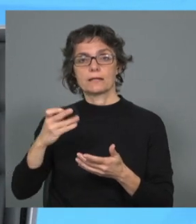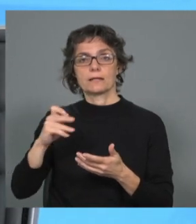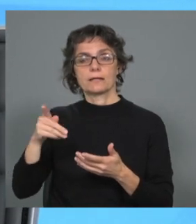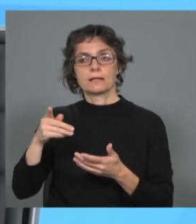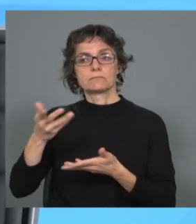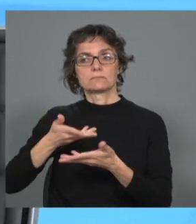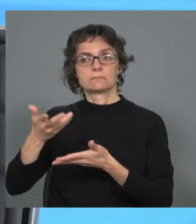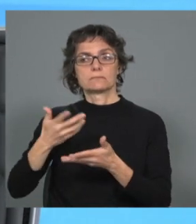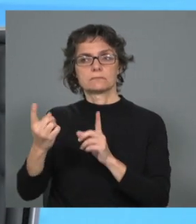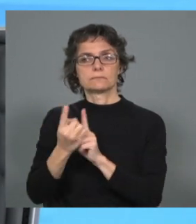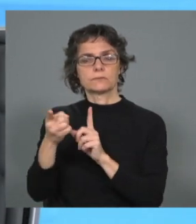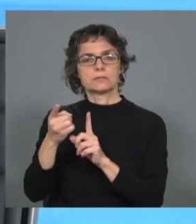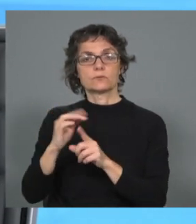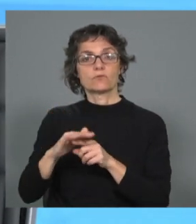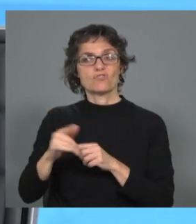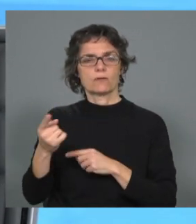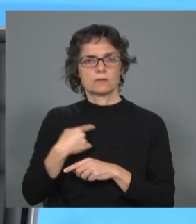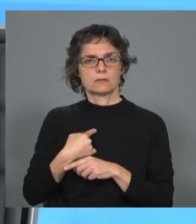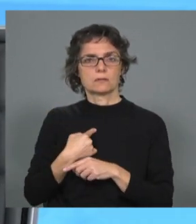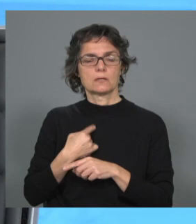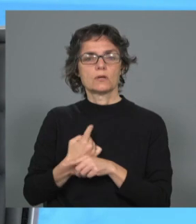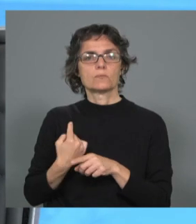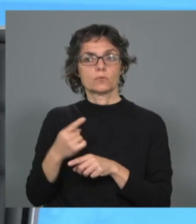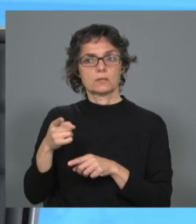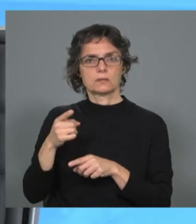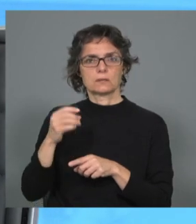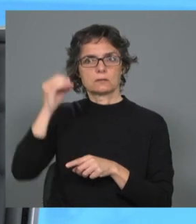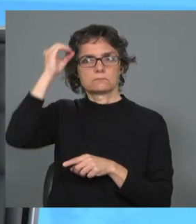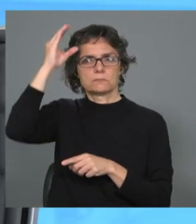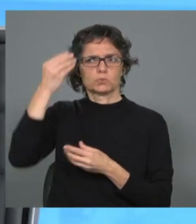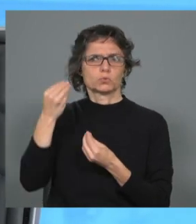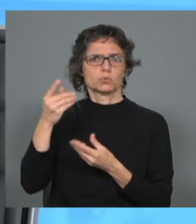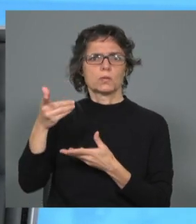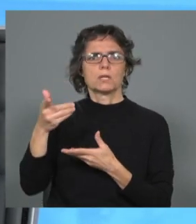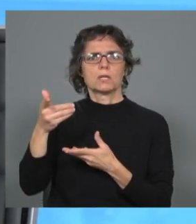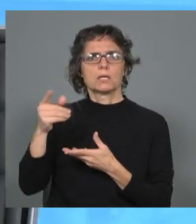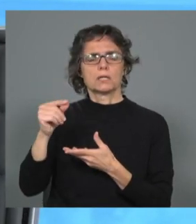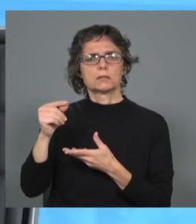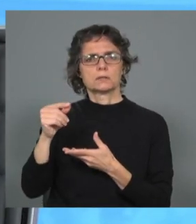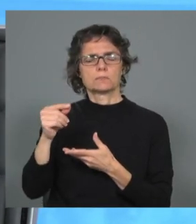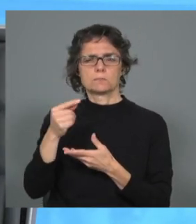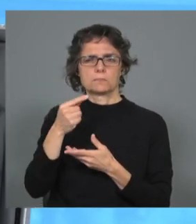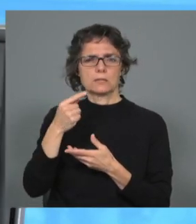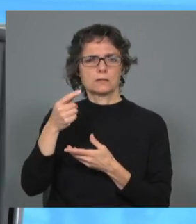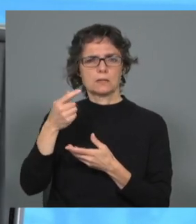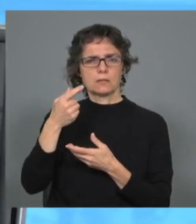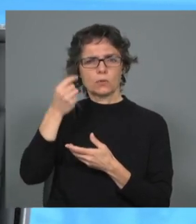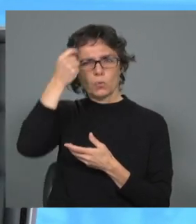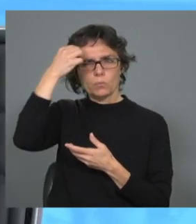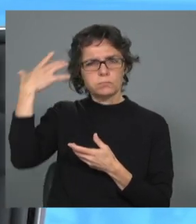ele. E o Padre Zé Manuel, que é extremamente inteligente e pragmático, ouviu os meus desafios com muita